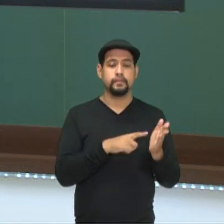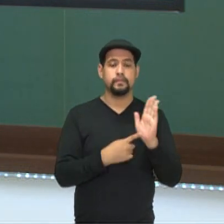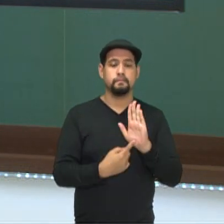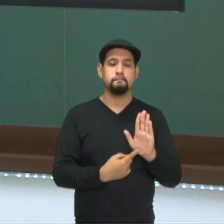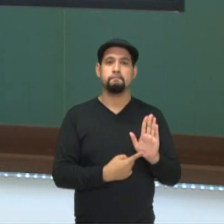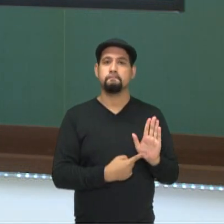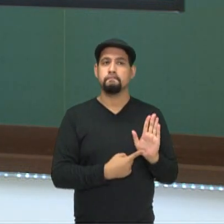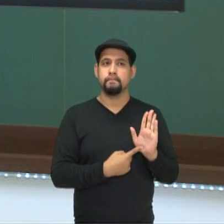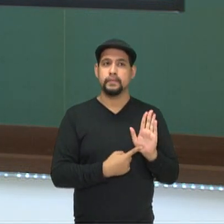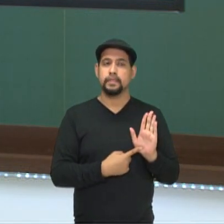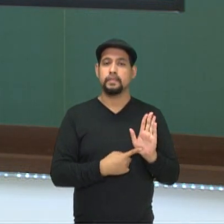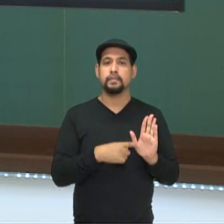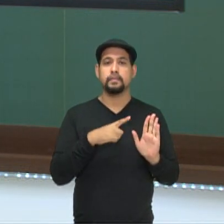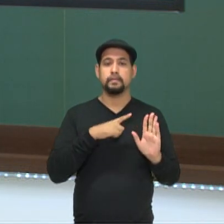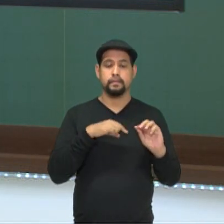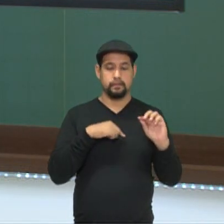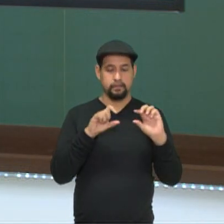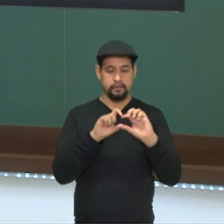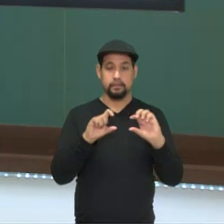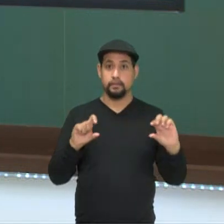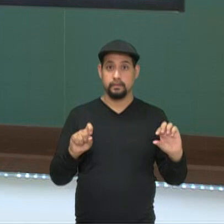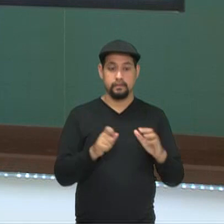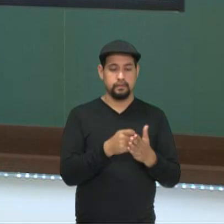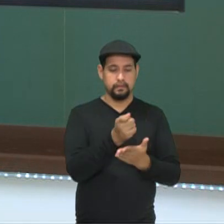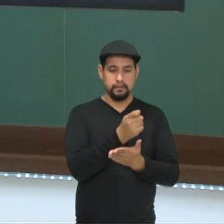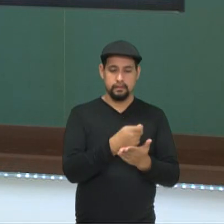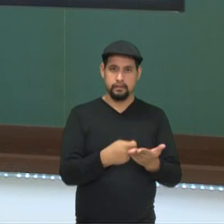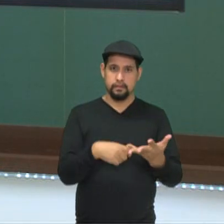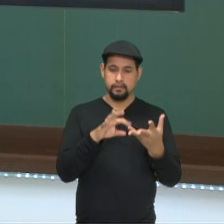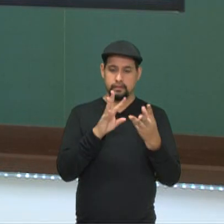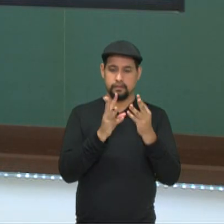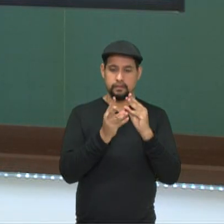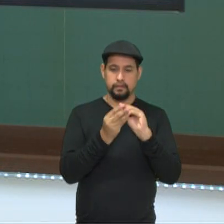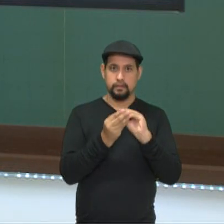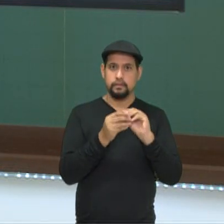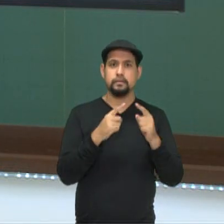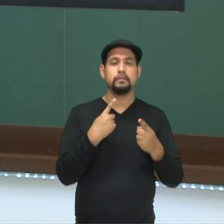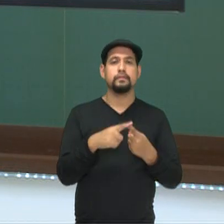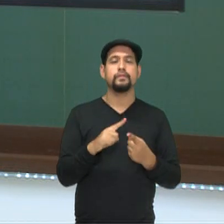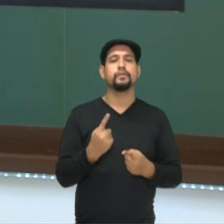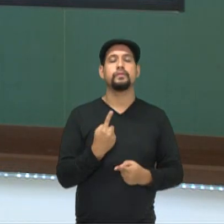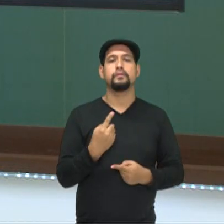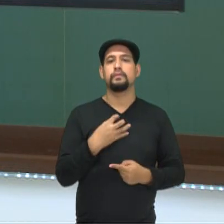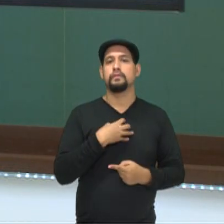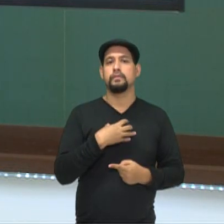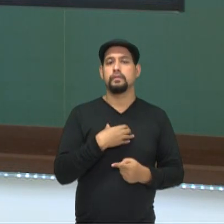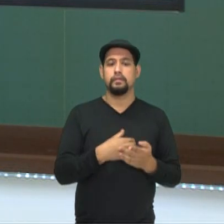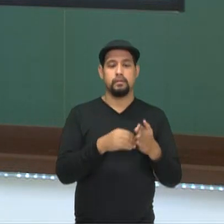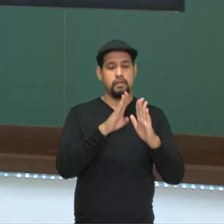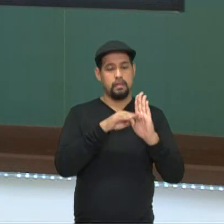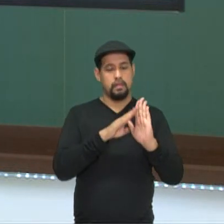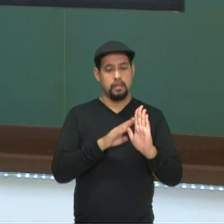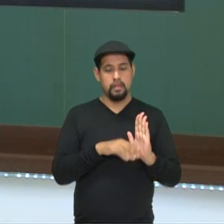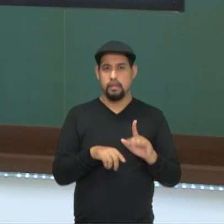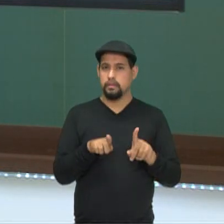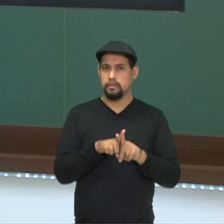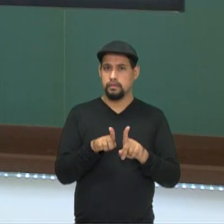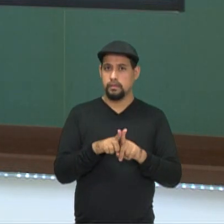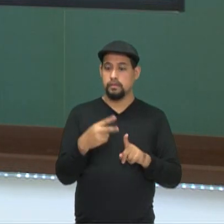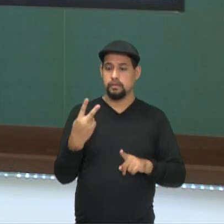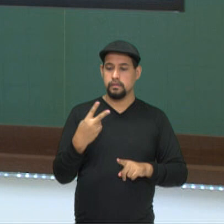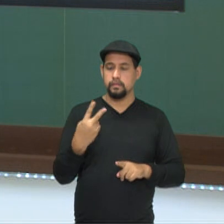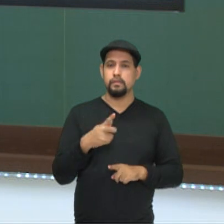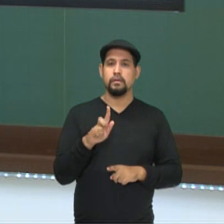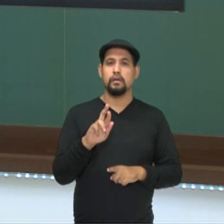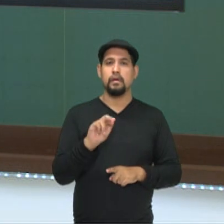passar por essa essa parte Aí ó escrever na forma reduzida porque o único jeito de eu retirar os coeficientes de uma equação